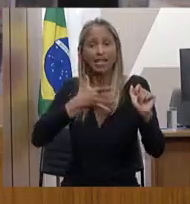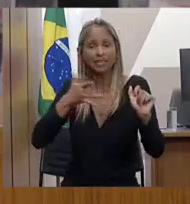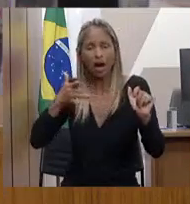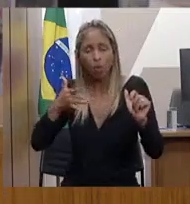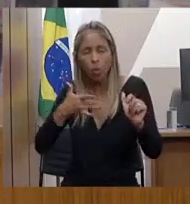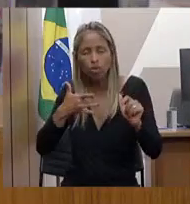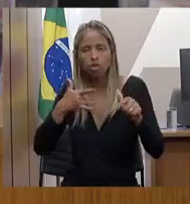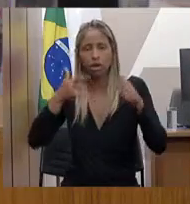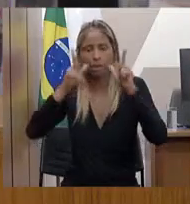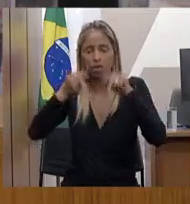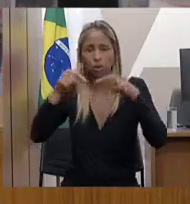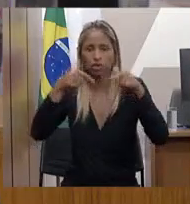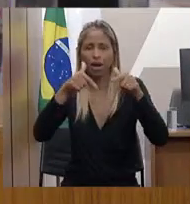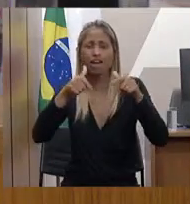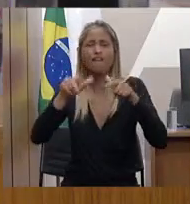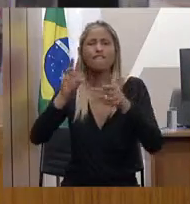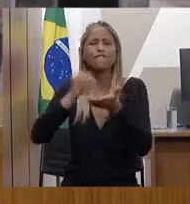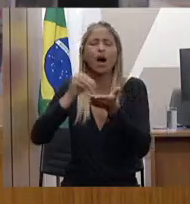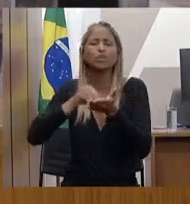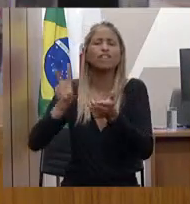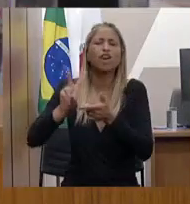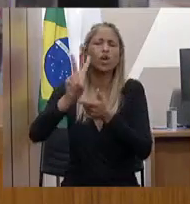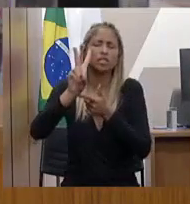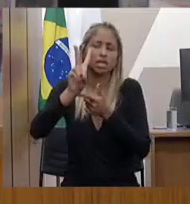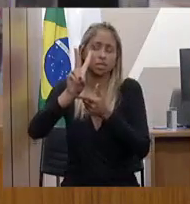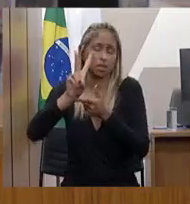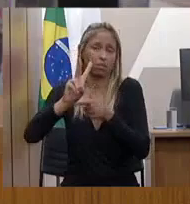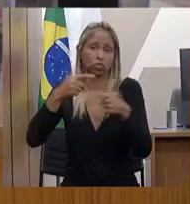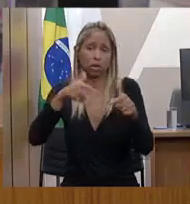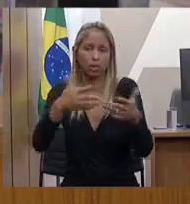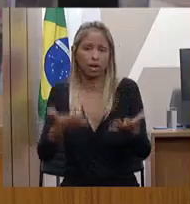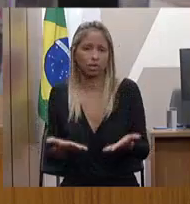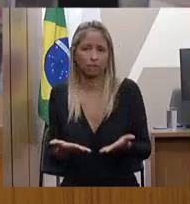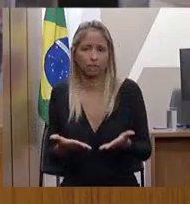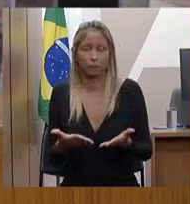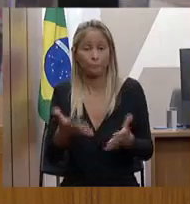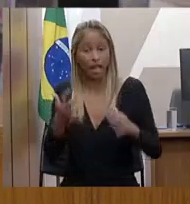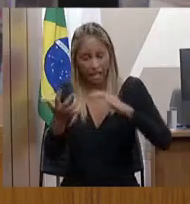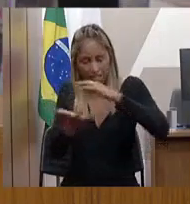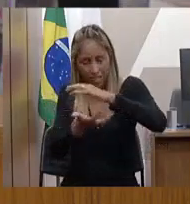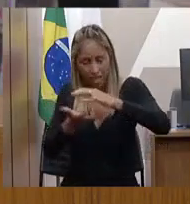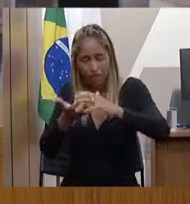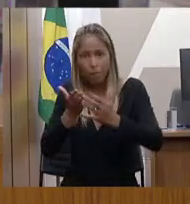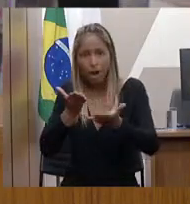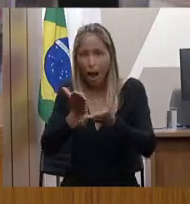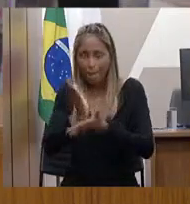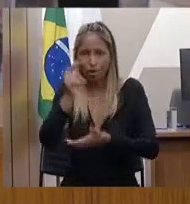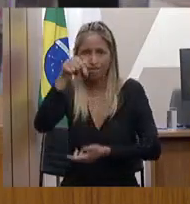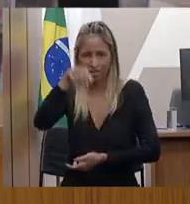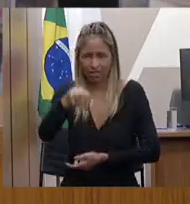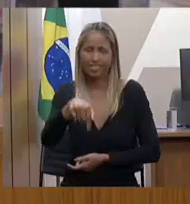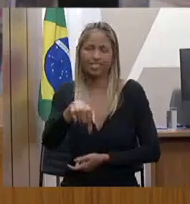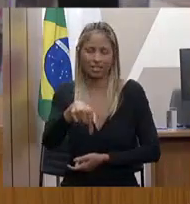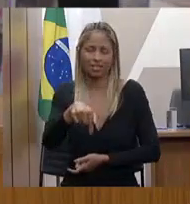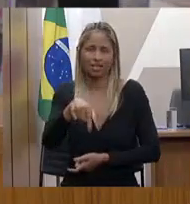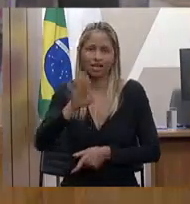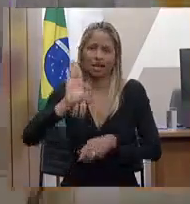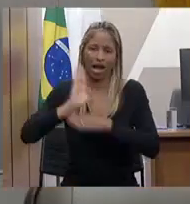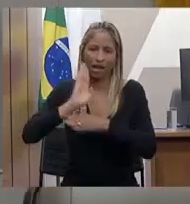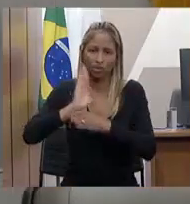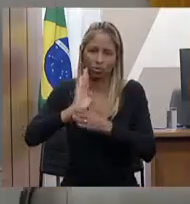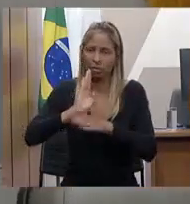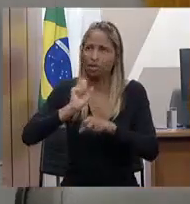saúde do Trabalhador a desvalorização da saúde do trabalhador e essa reforma que foi aprovada aqui ela contribui